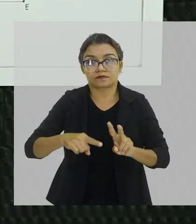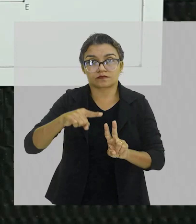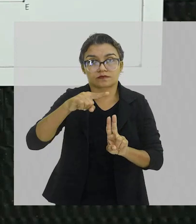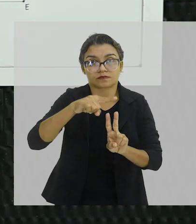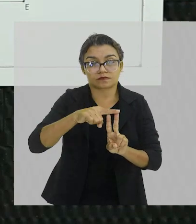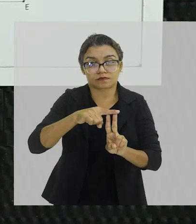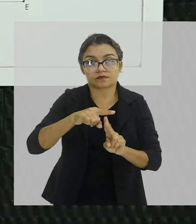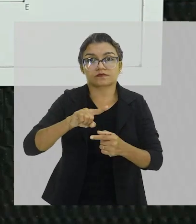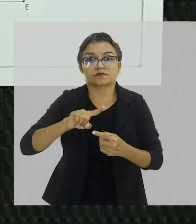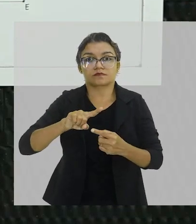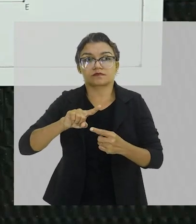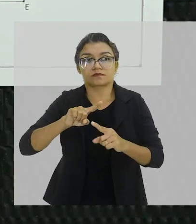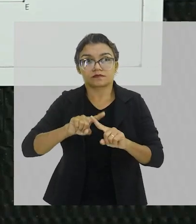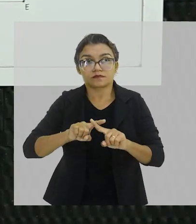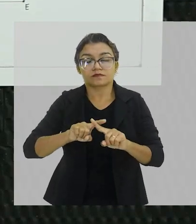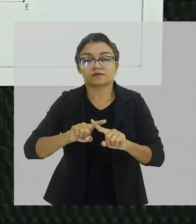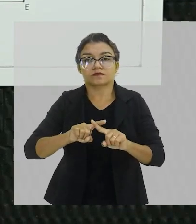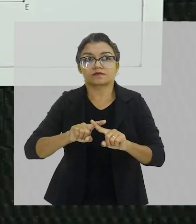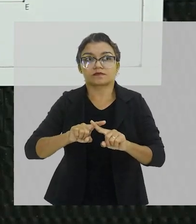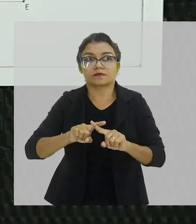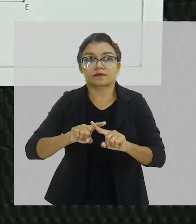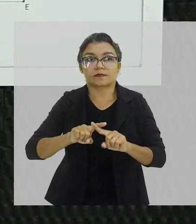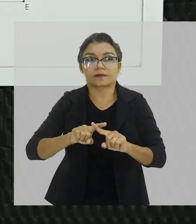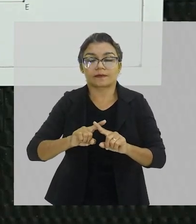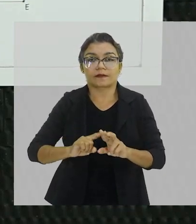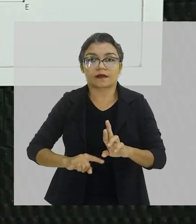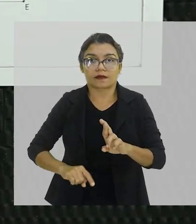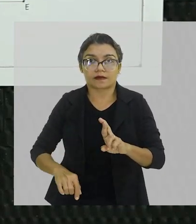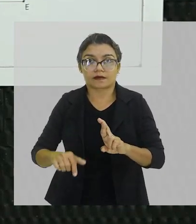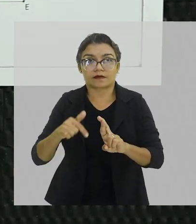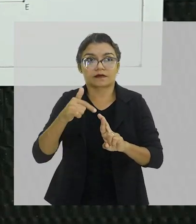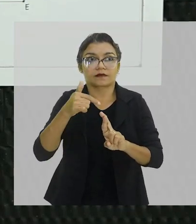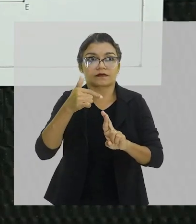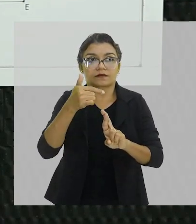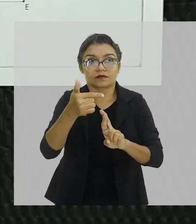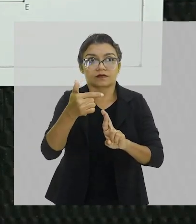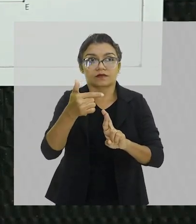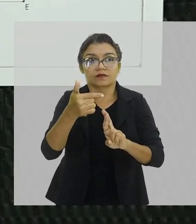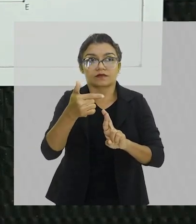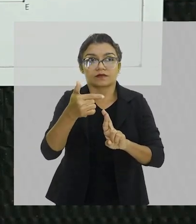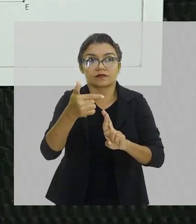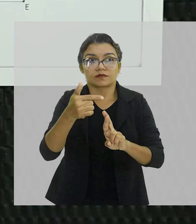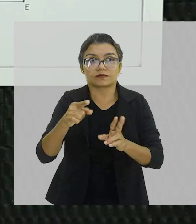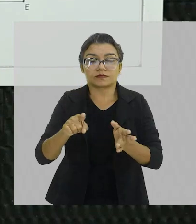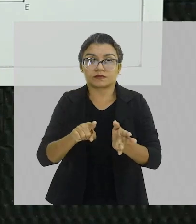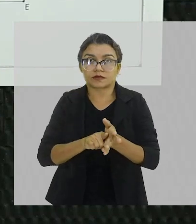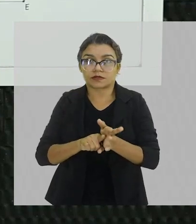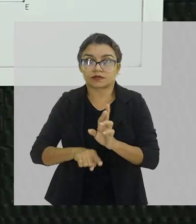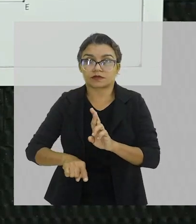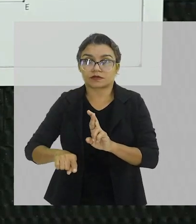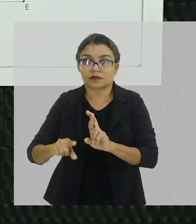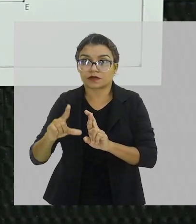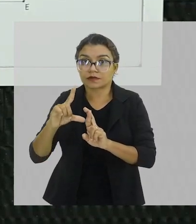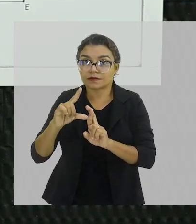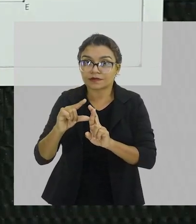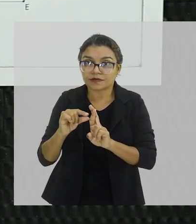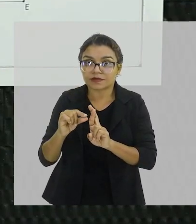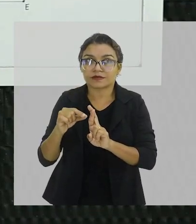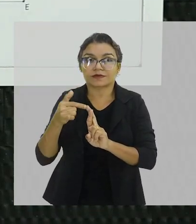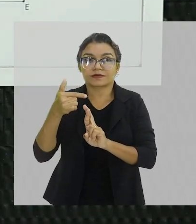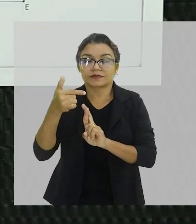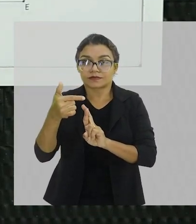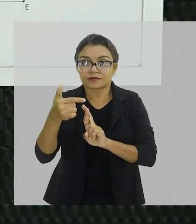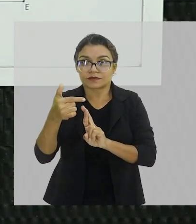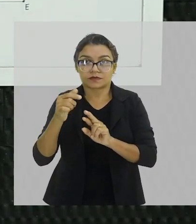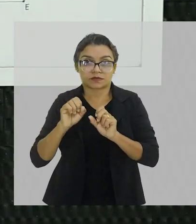da circunferência maior menos o raio da circunferência menor. Justamente ele precisa dos